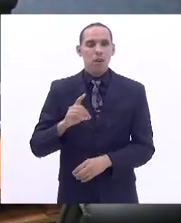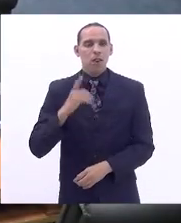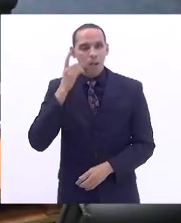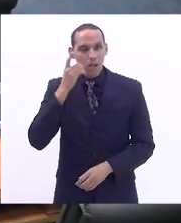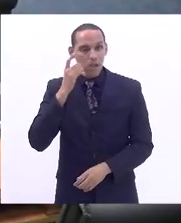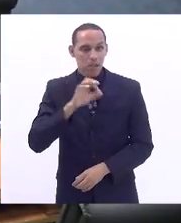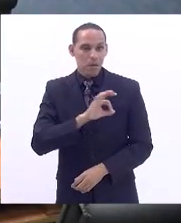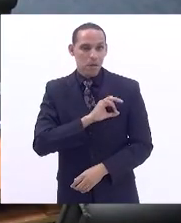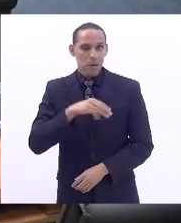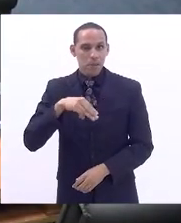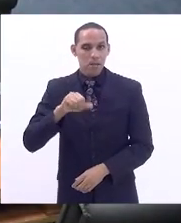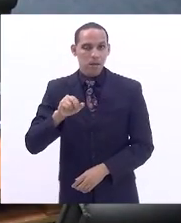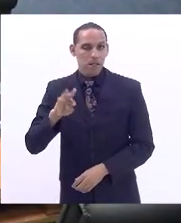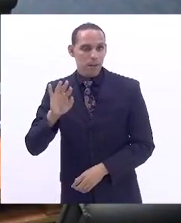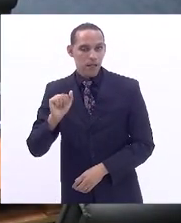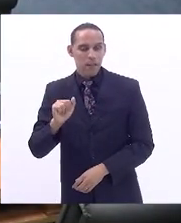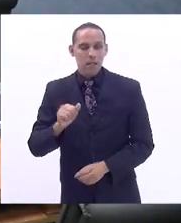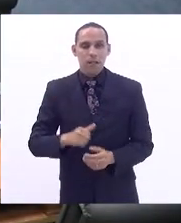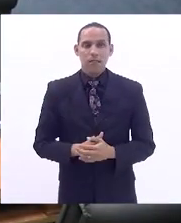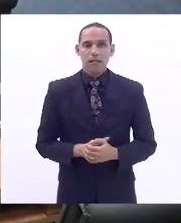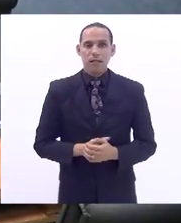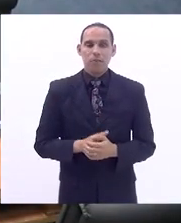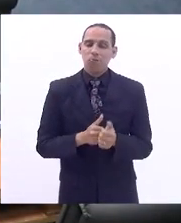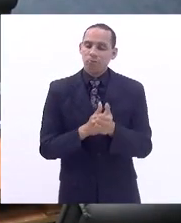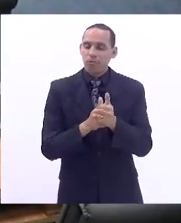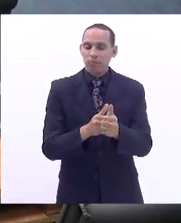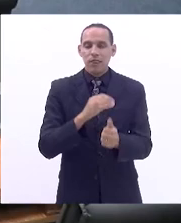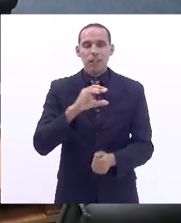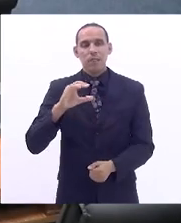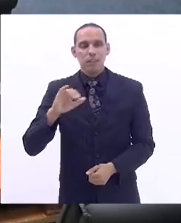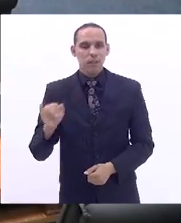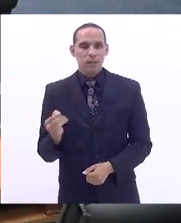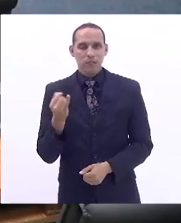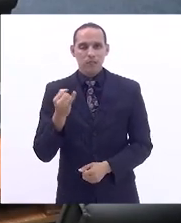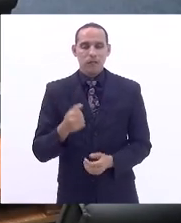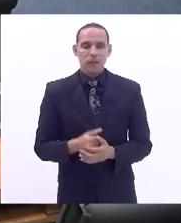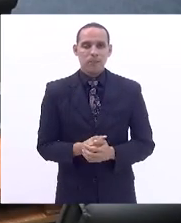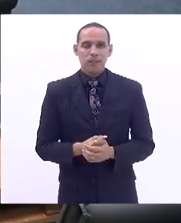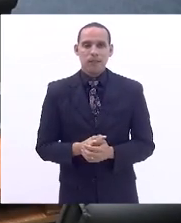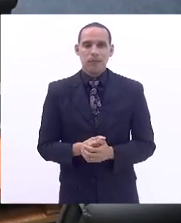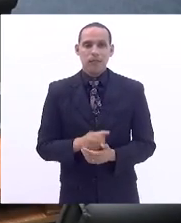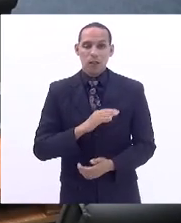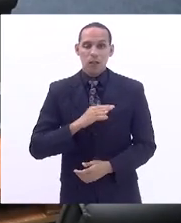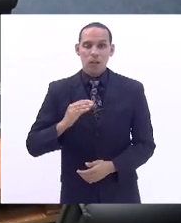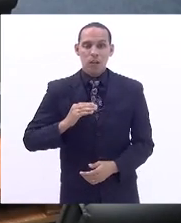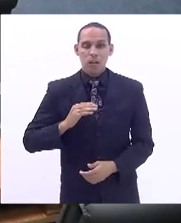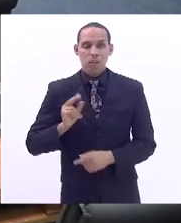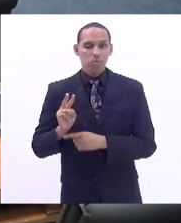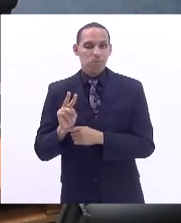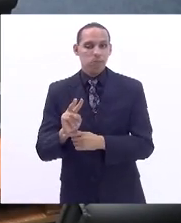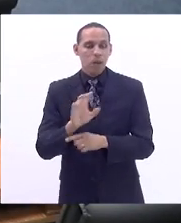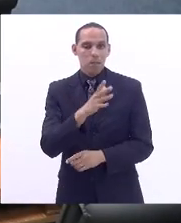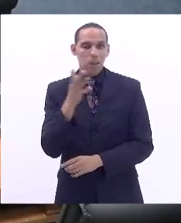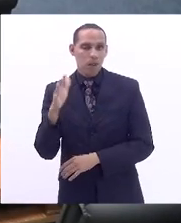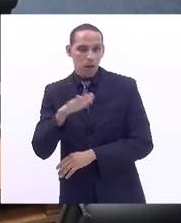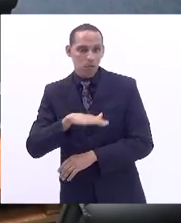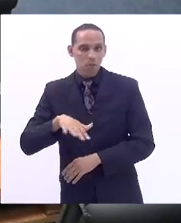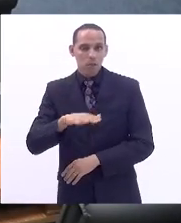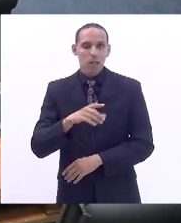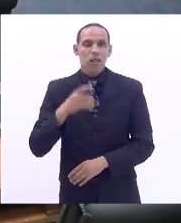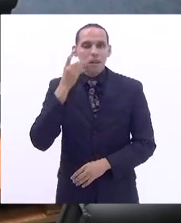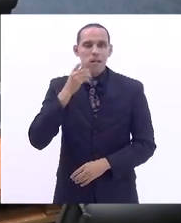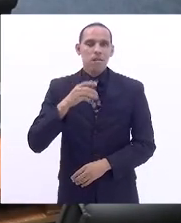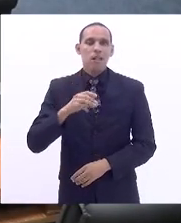Rocha eu acompanho o parecer da ccj pela comissão de Defesa do meio ambiente deputada